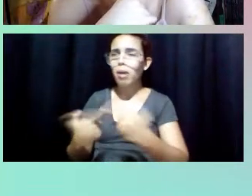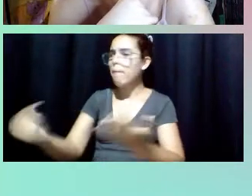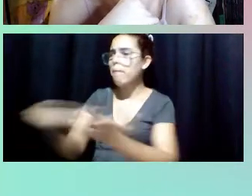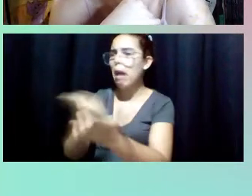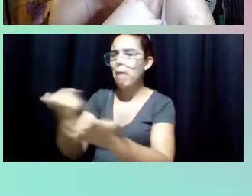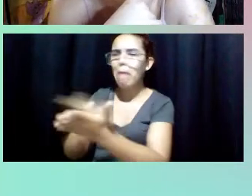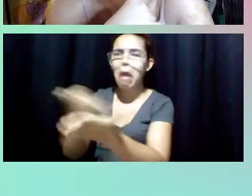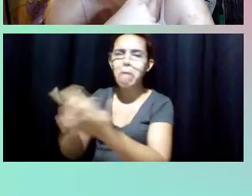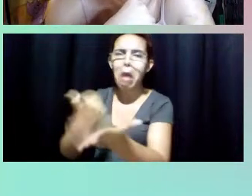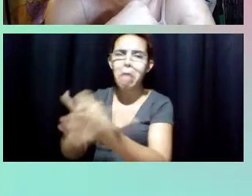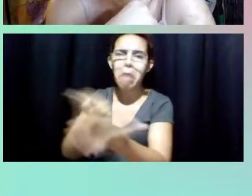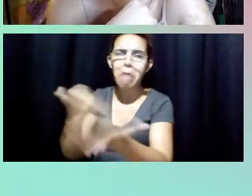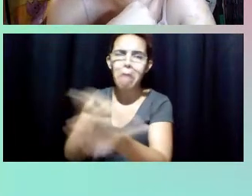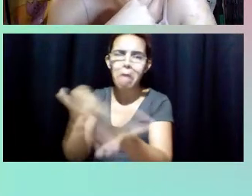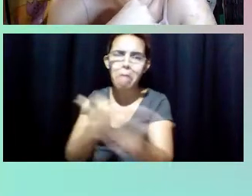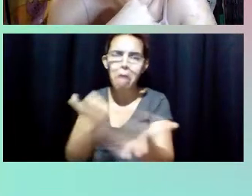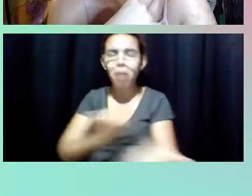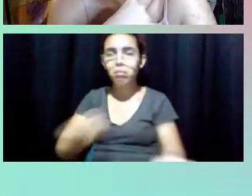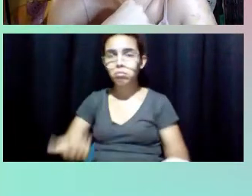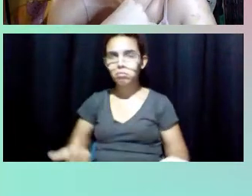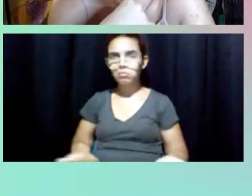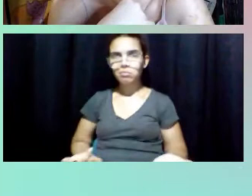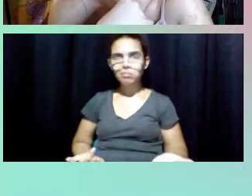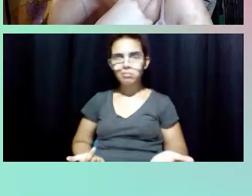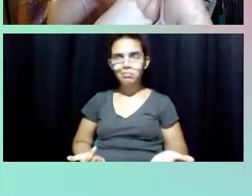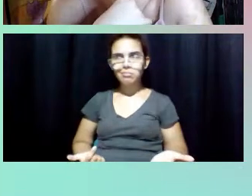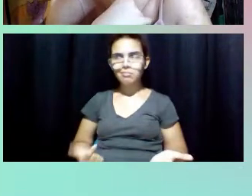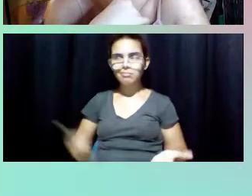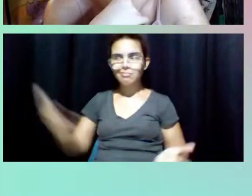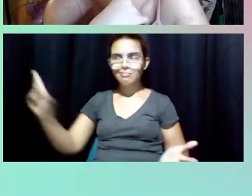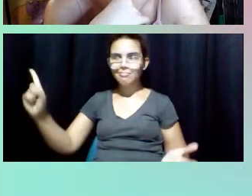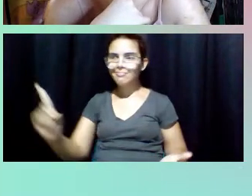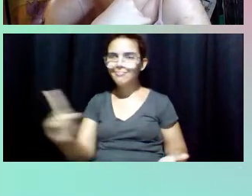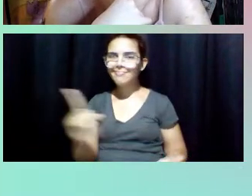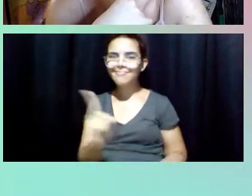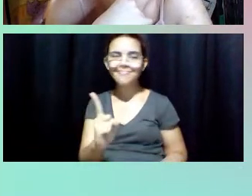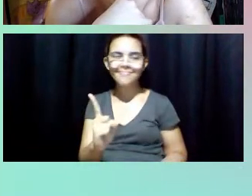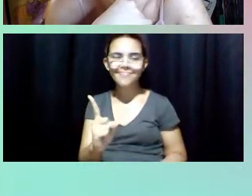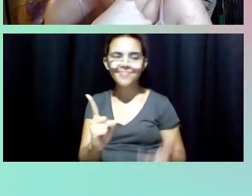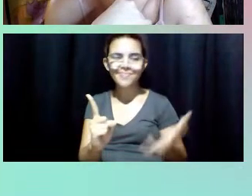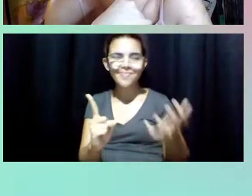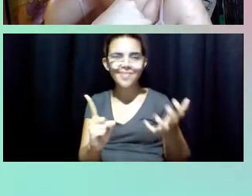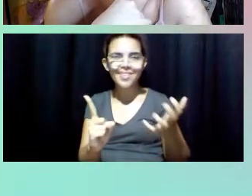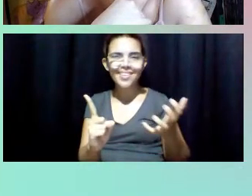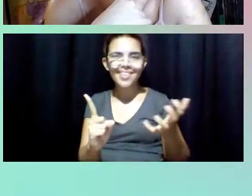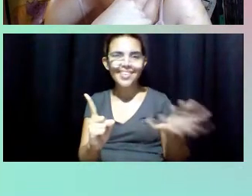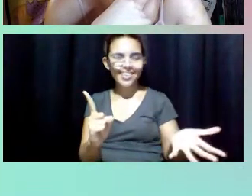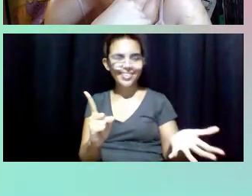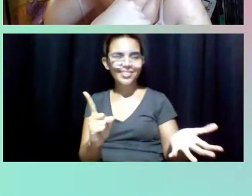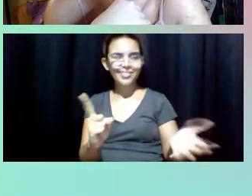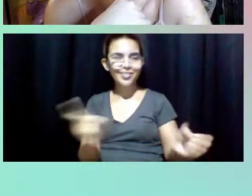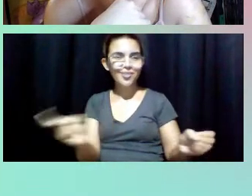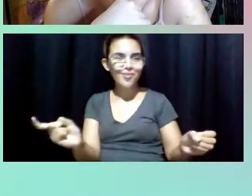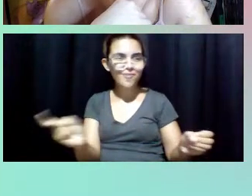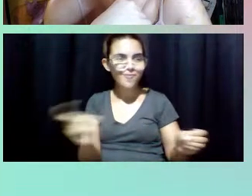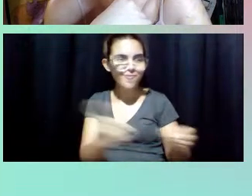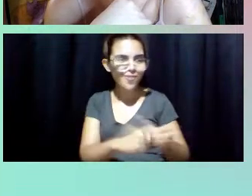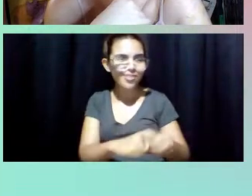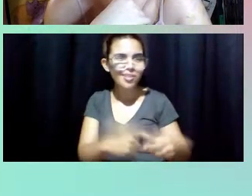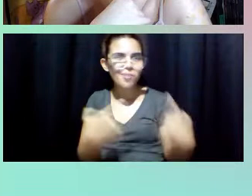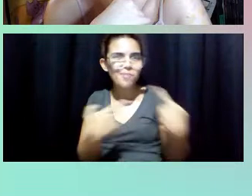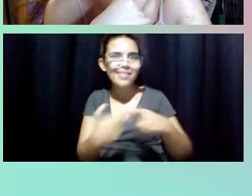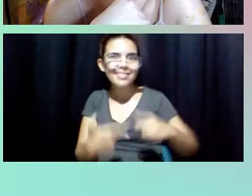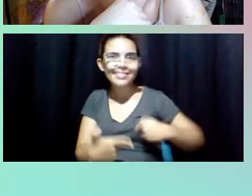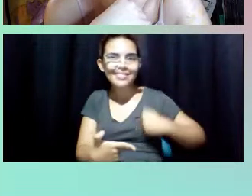Então, eu achando que estava fazendo uma falta incrível, e o problema era quando eu vinha, porque quando eu vinha eu